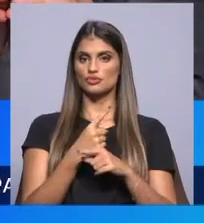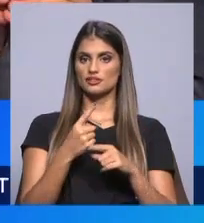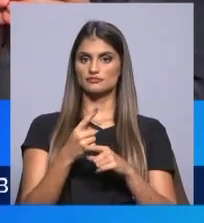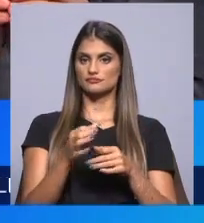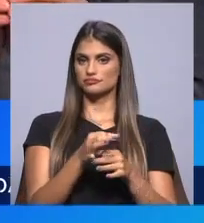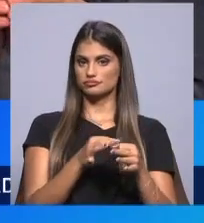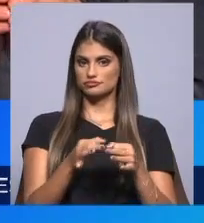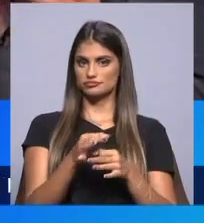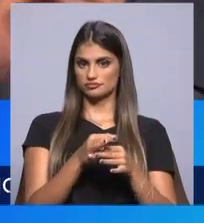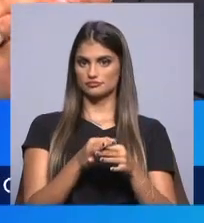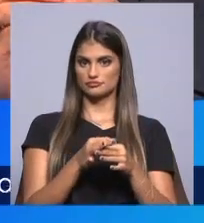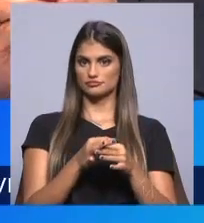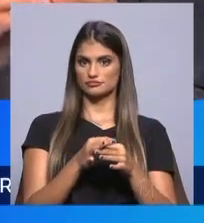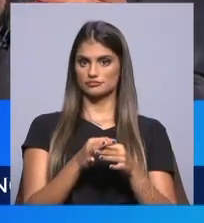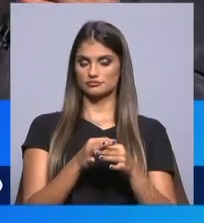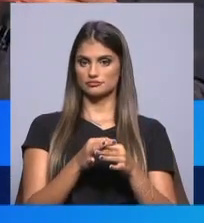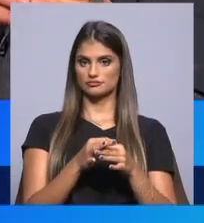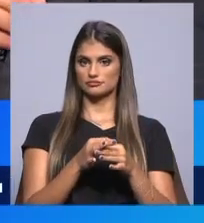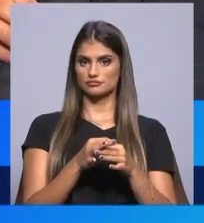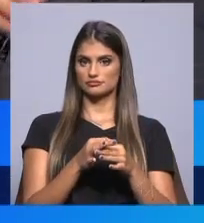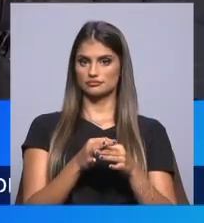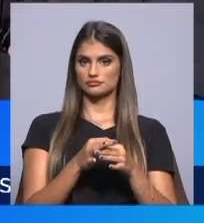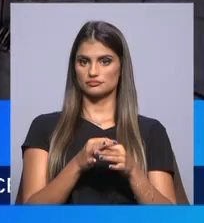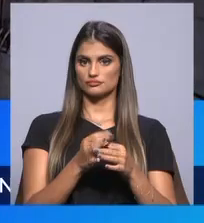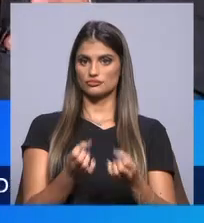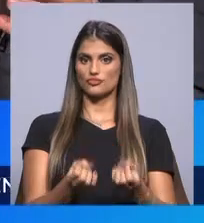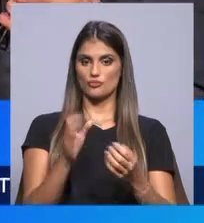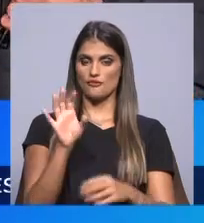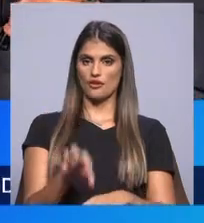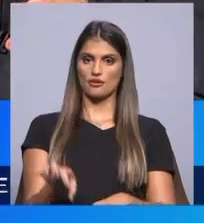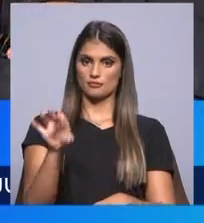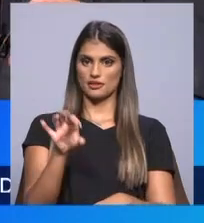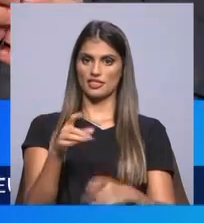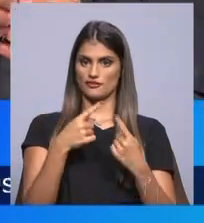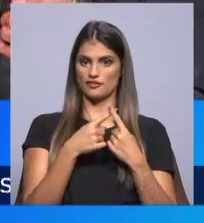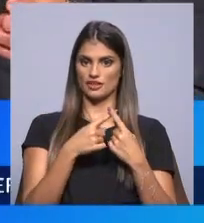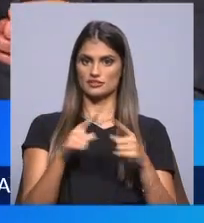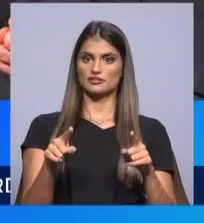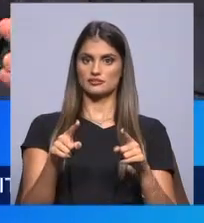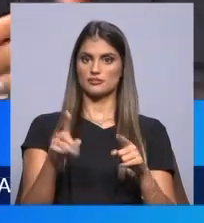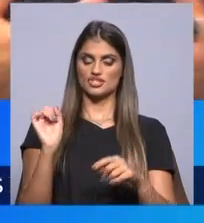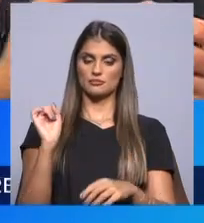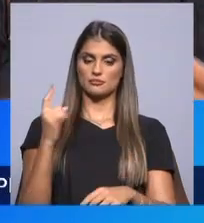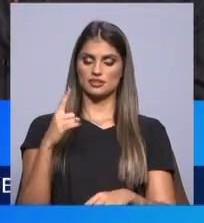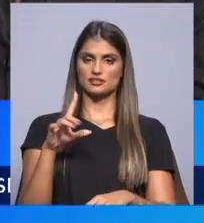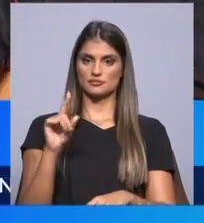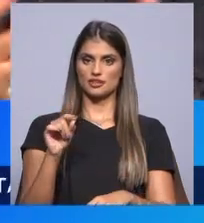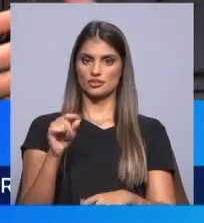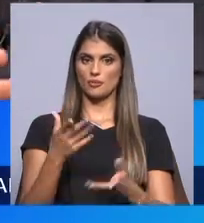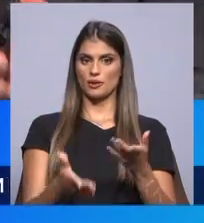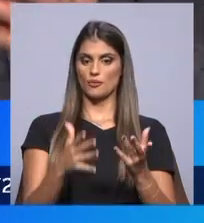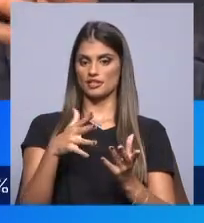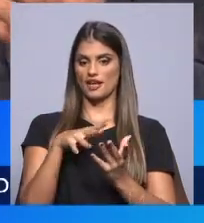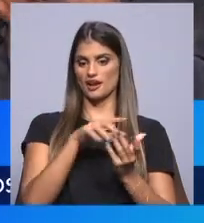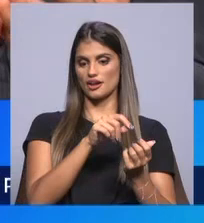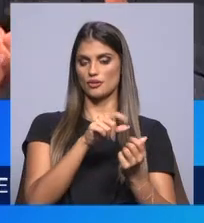que são cultivadas em microgravidade crescem de uma maneira tridimensional e diferentemente e mais rapidamente do que na Terra. E,